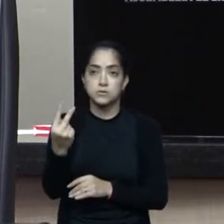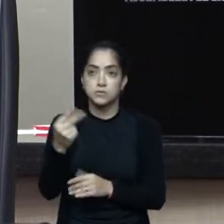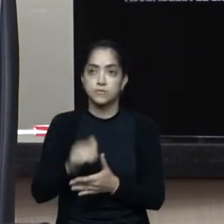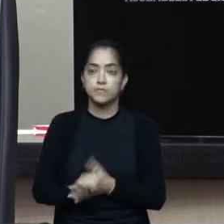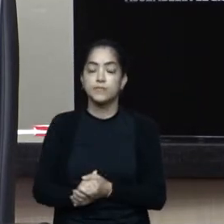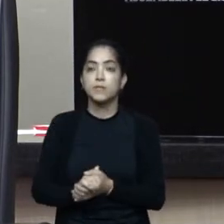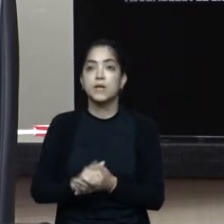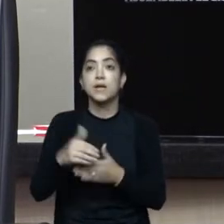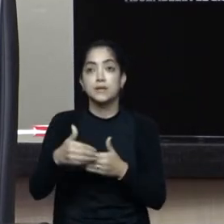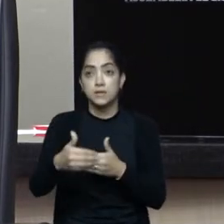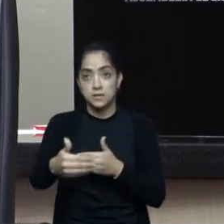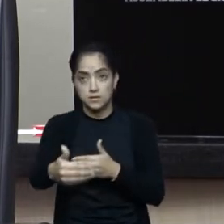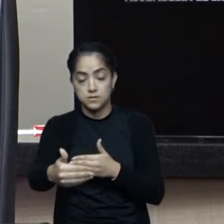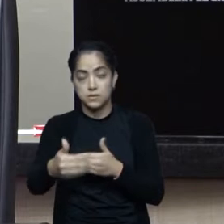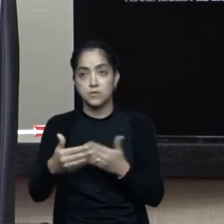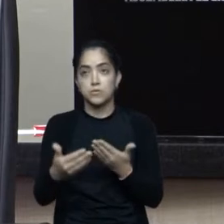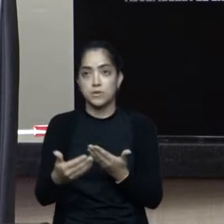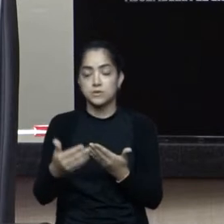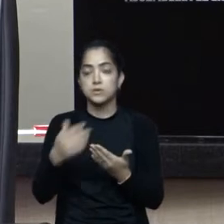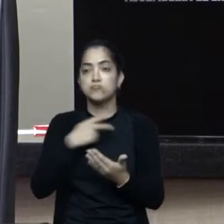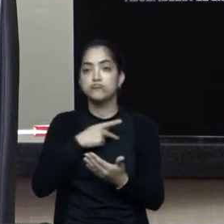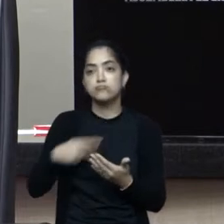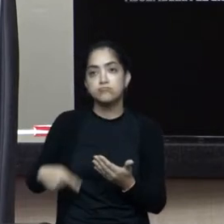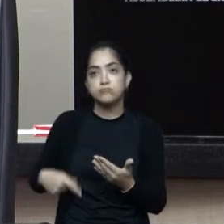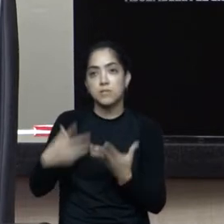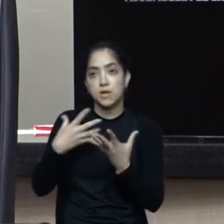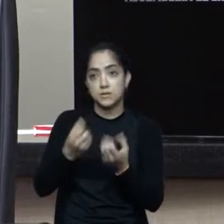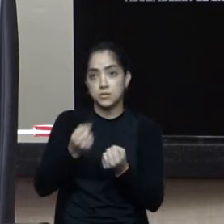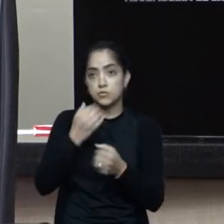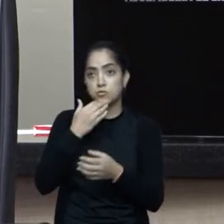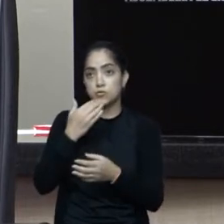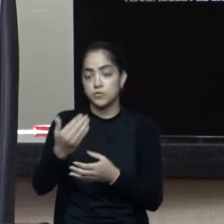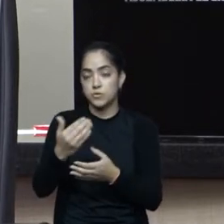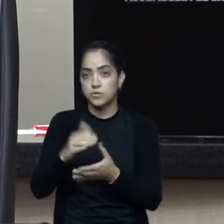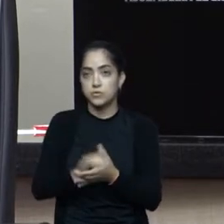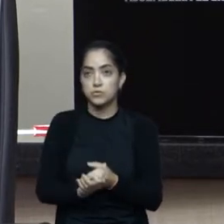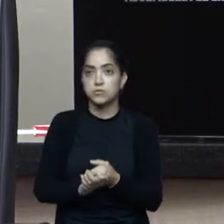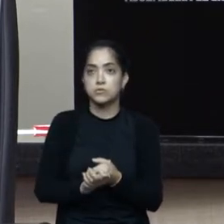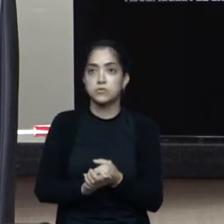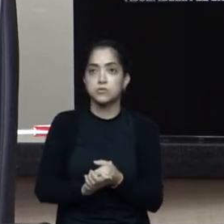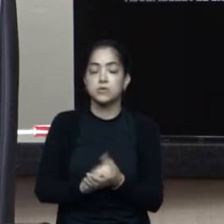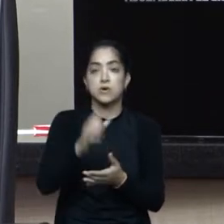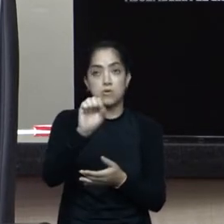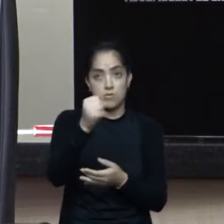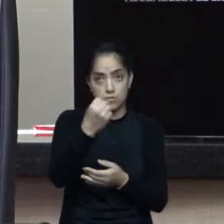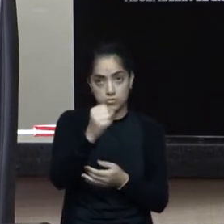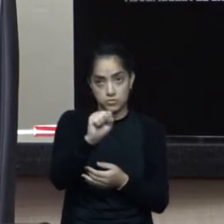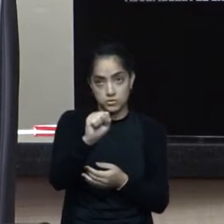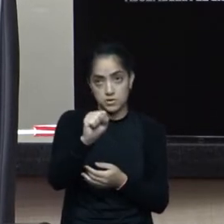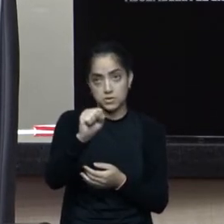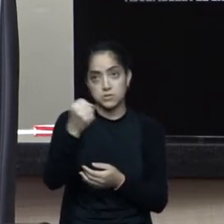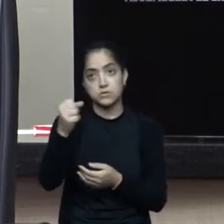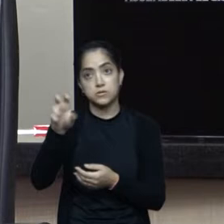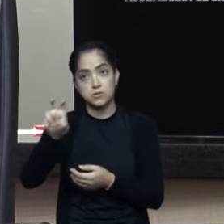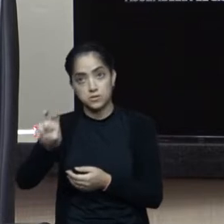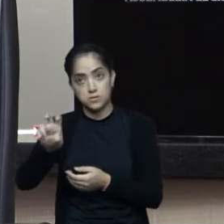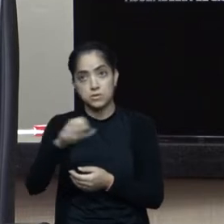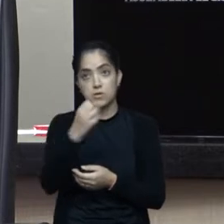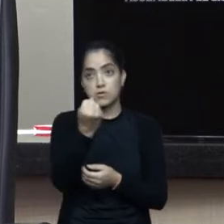Na sequência, o senhor presidente deferiu os requerimentos números 885